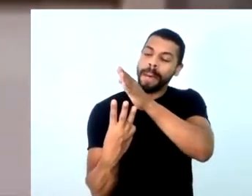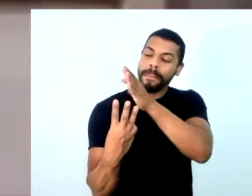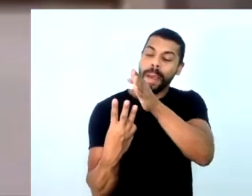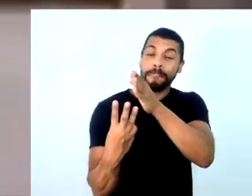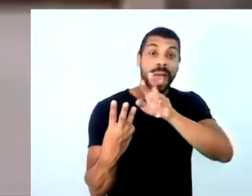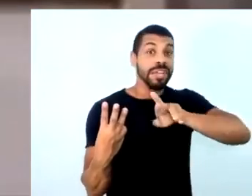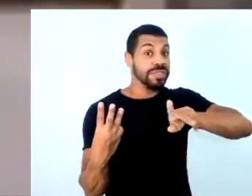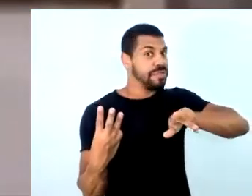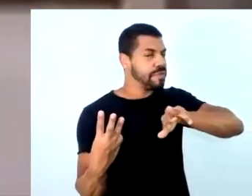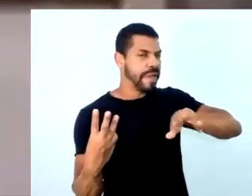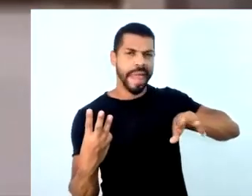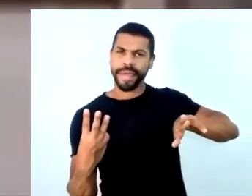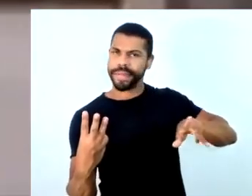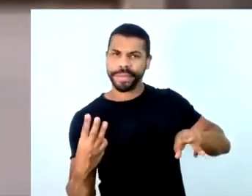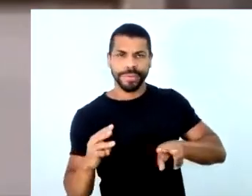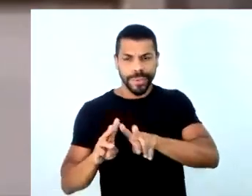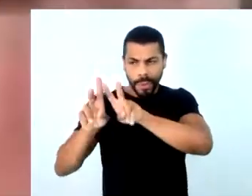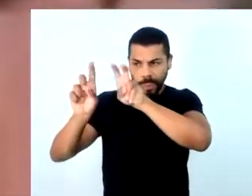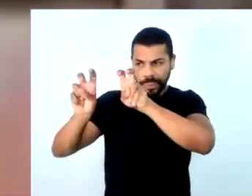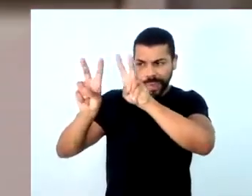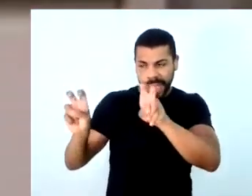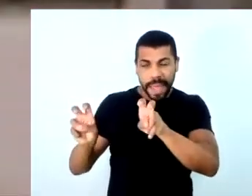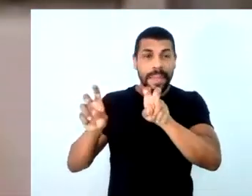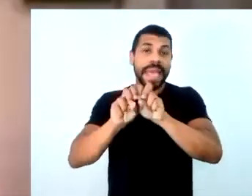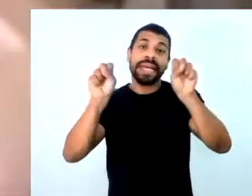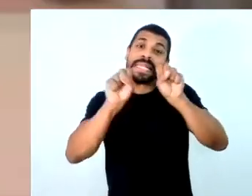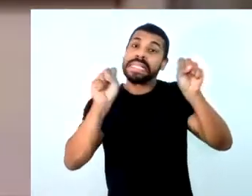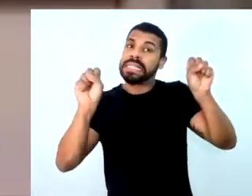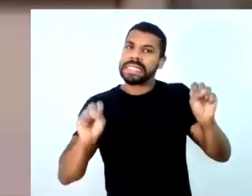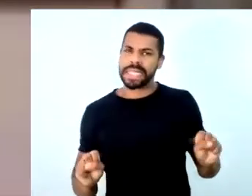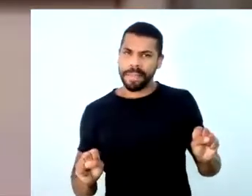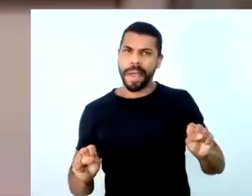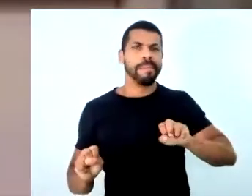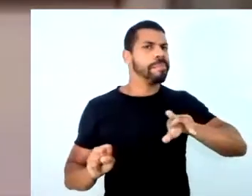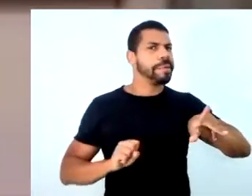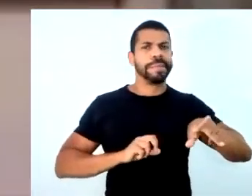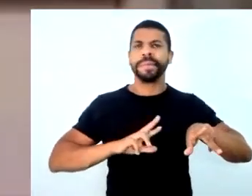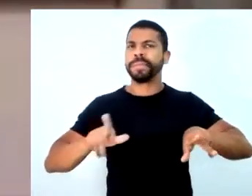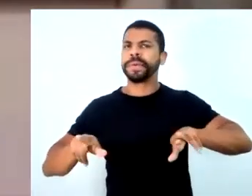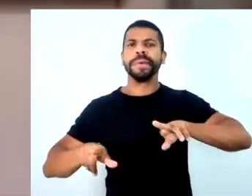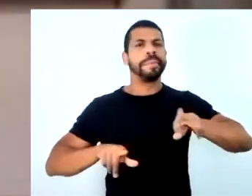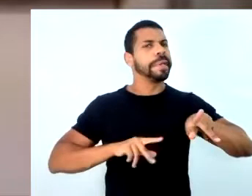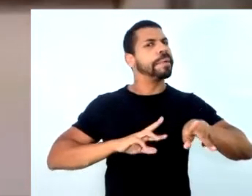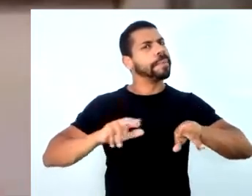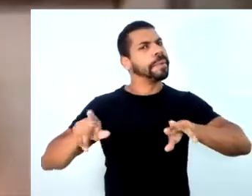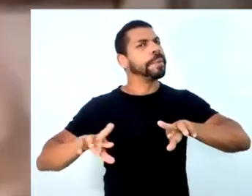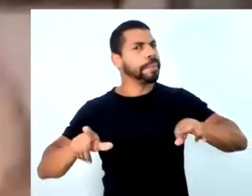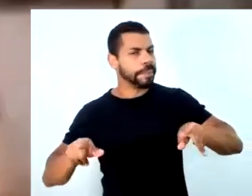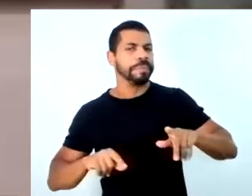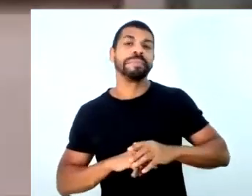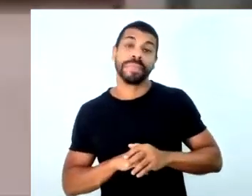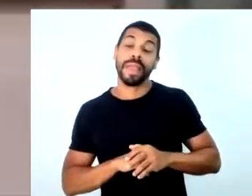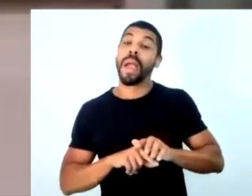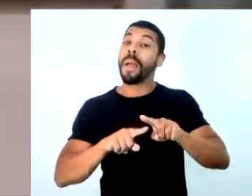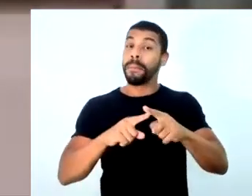formas diferentes. Foram montados cada um deles em sistemas diferentes e eles